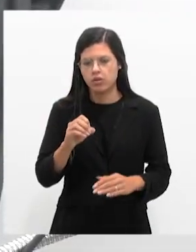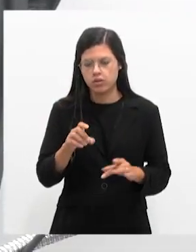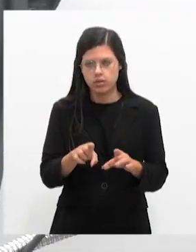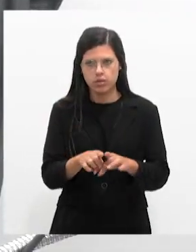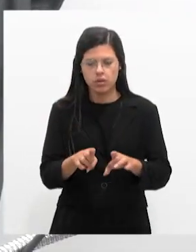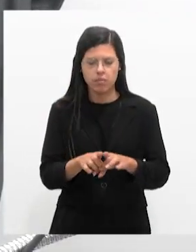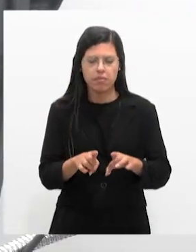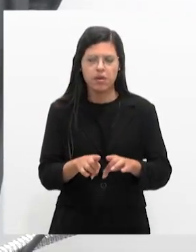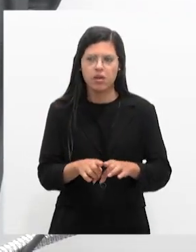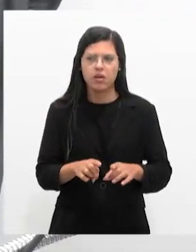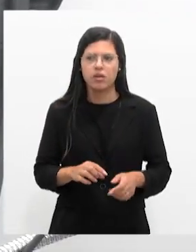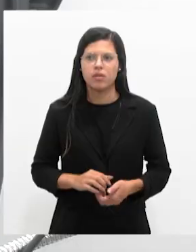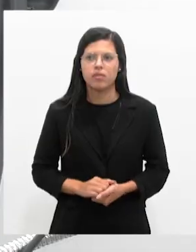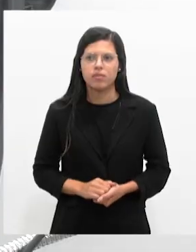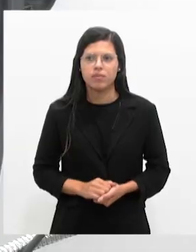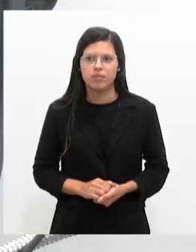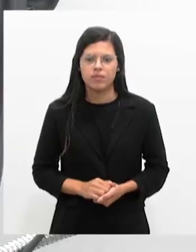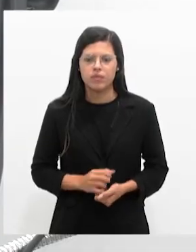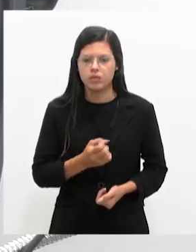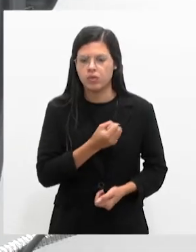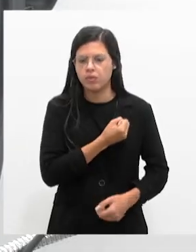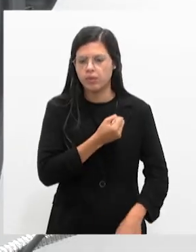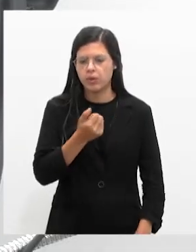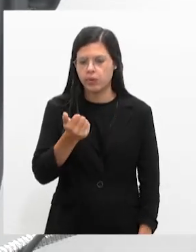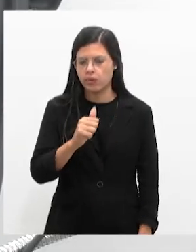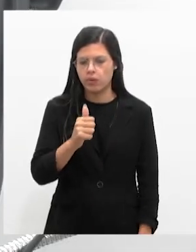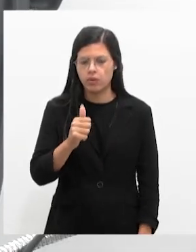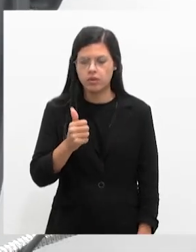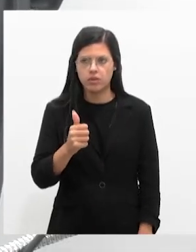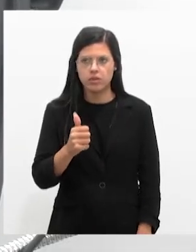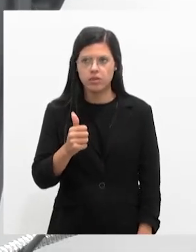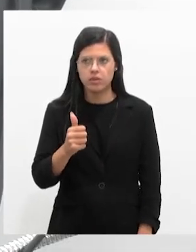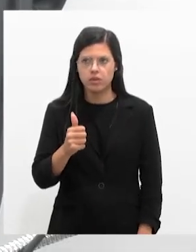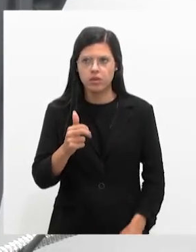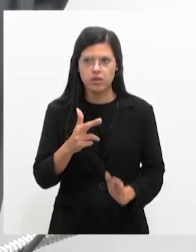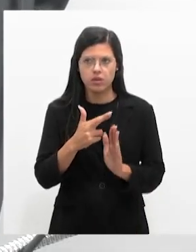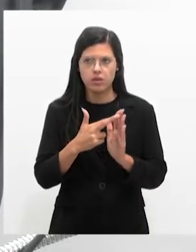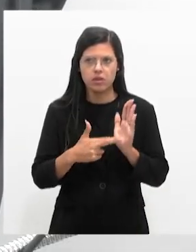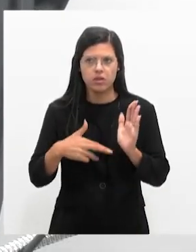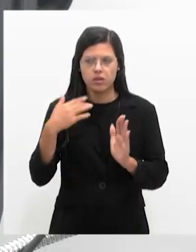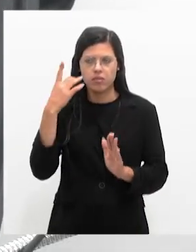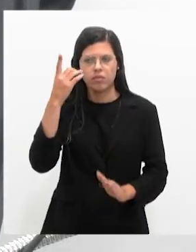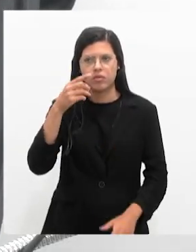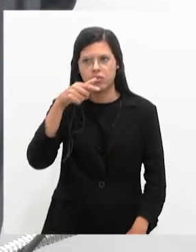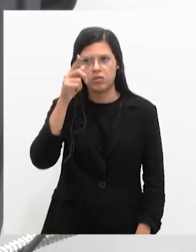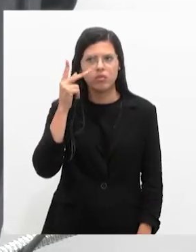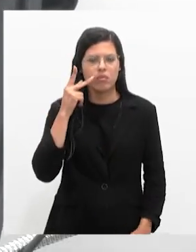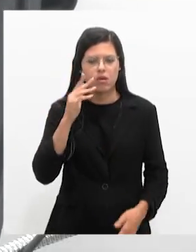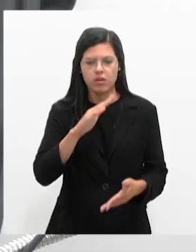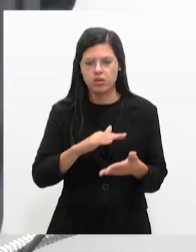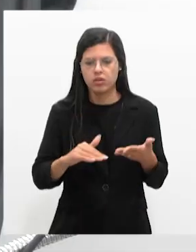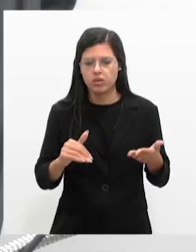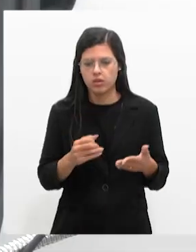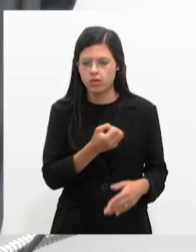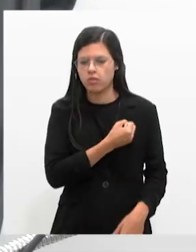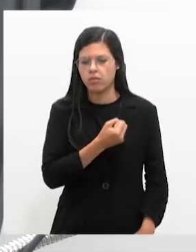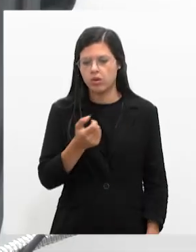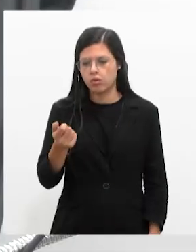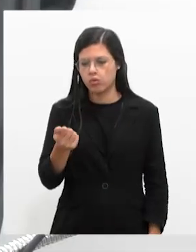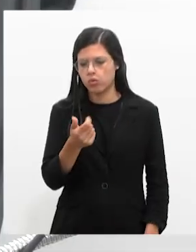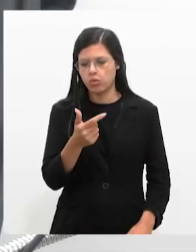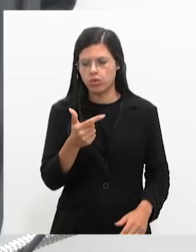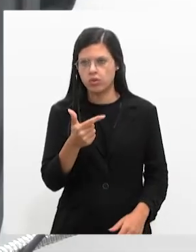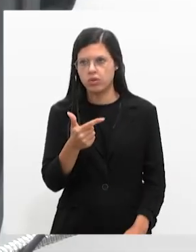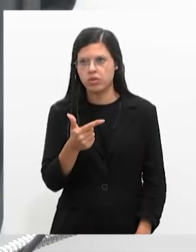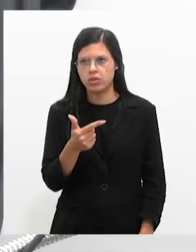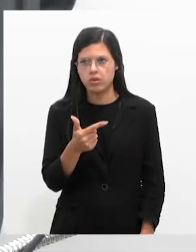Luiz Paulo. E o item 11 da pauta, relatoria do deputado Luiz Paulo, retirados. Item 12,